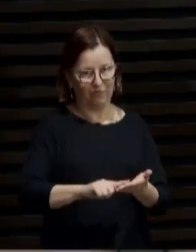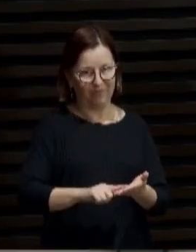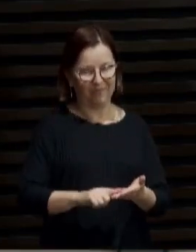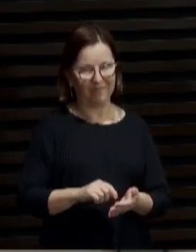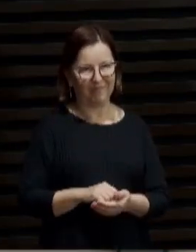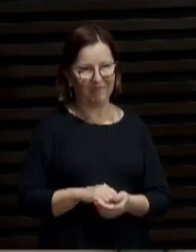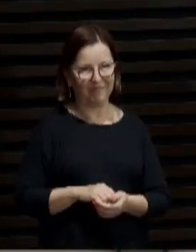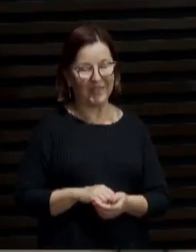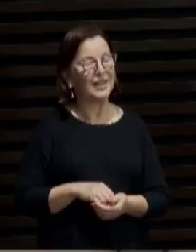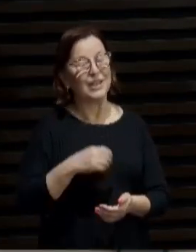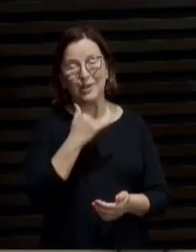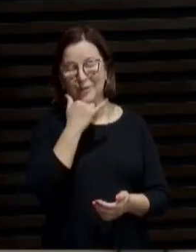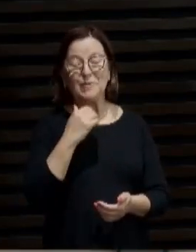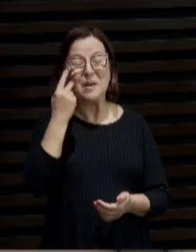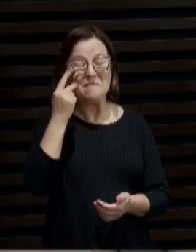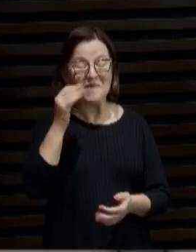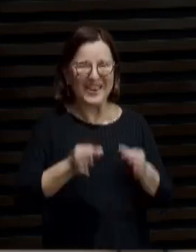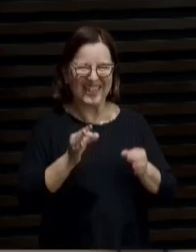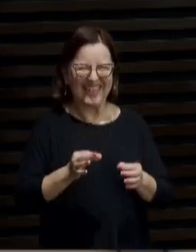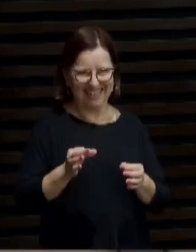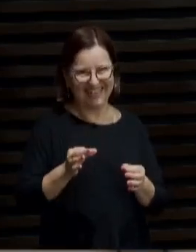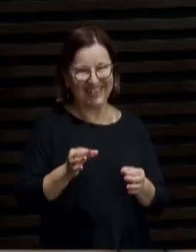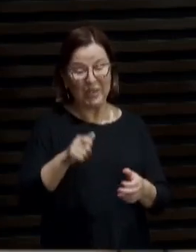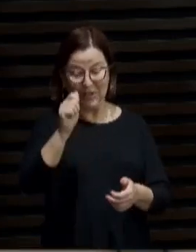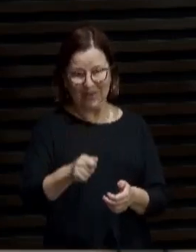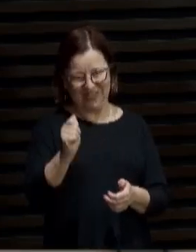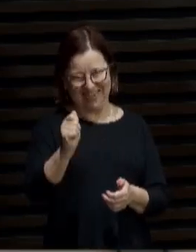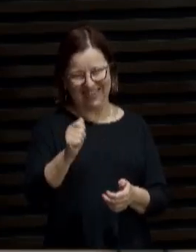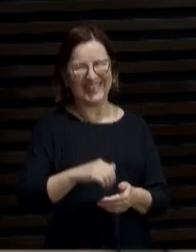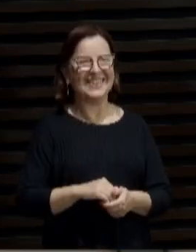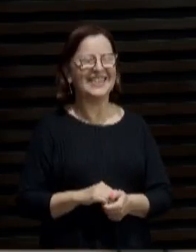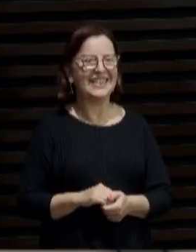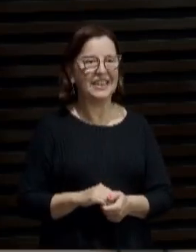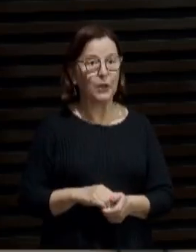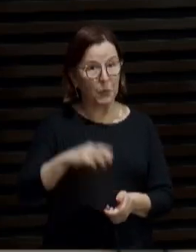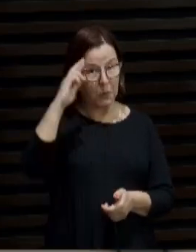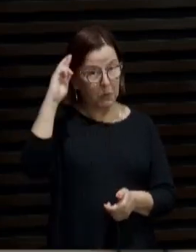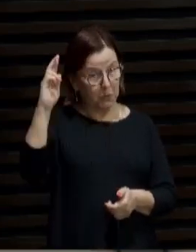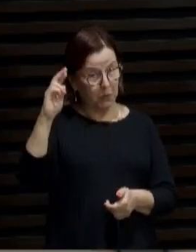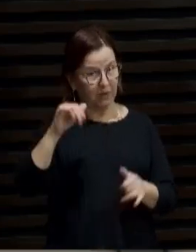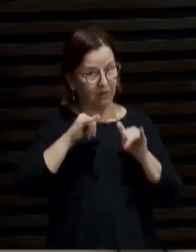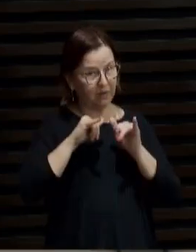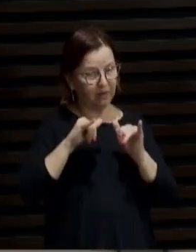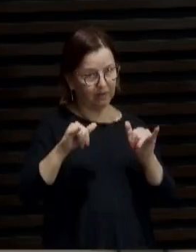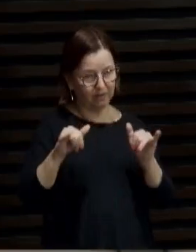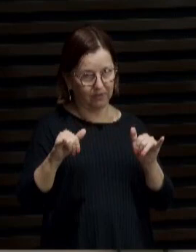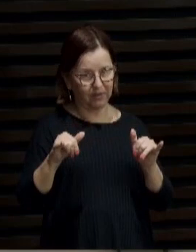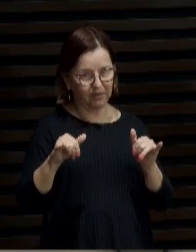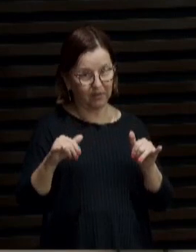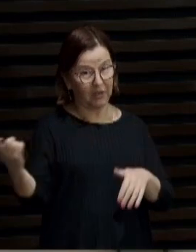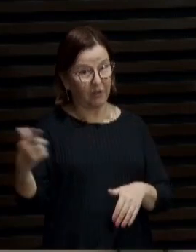O Senhor aqui está advertindo que Ele virá com essa espada e pelejará contra essas pessoas